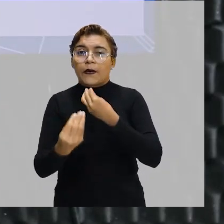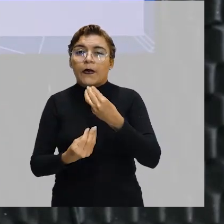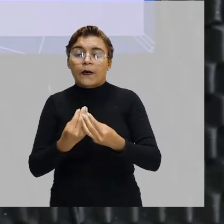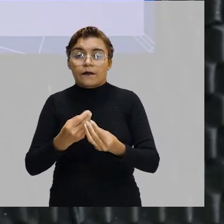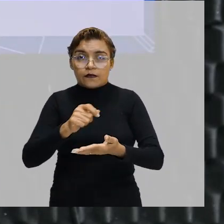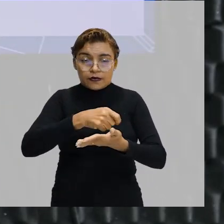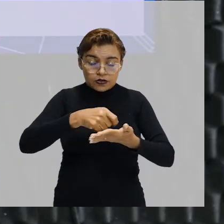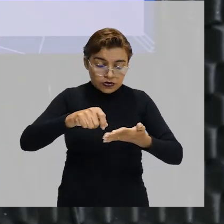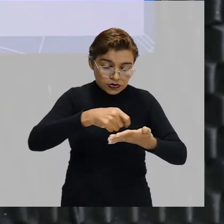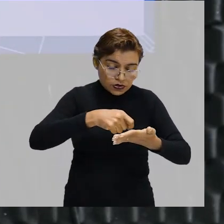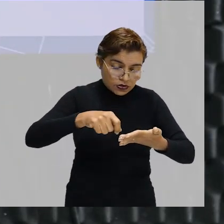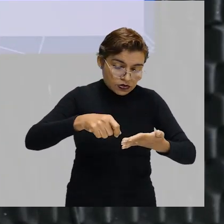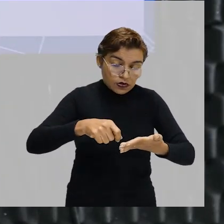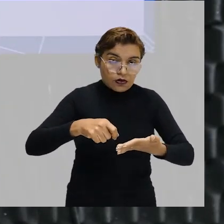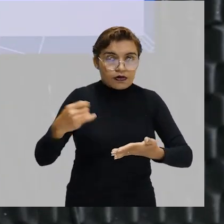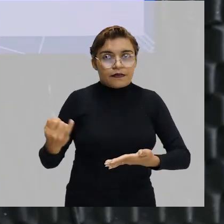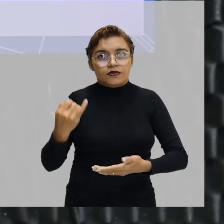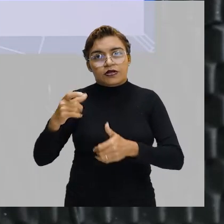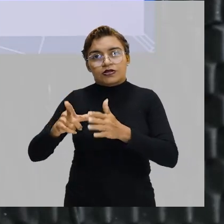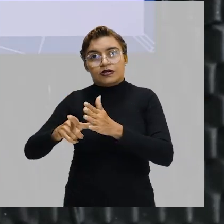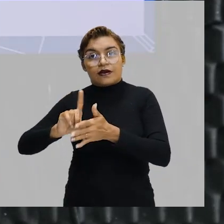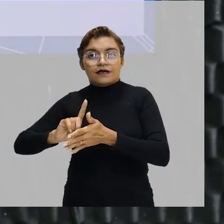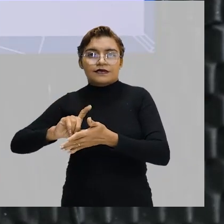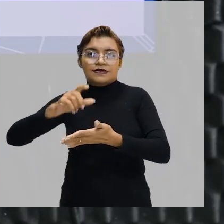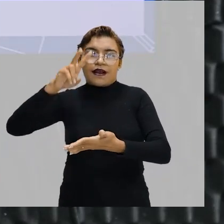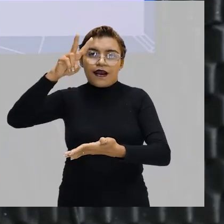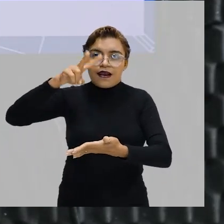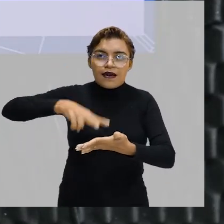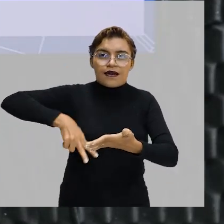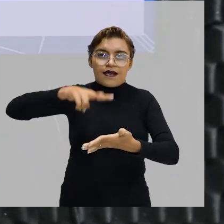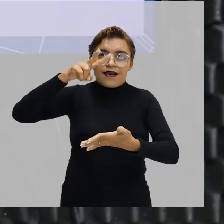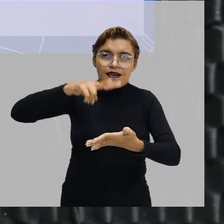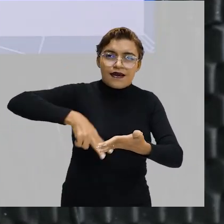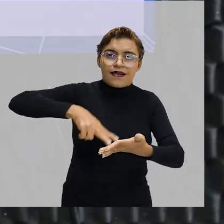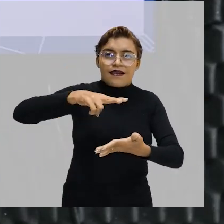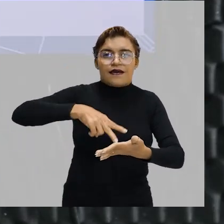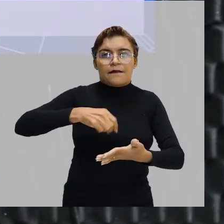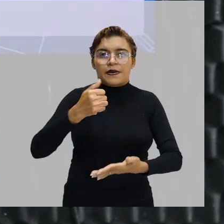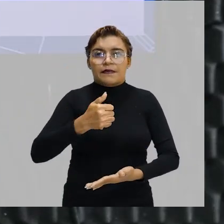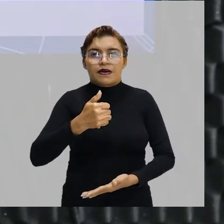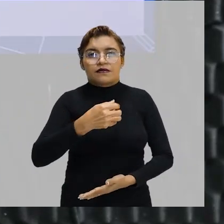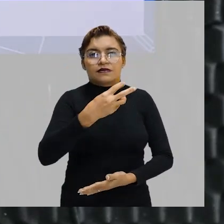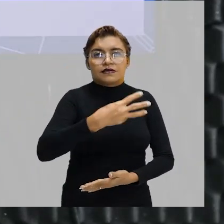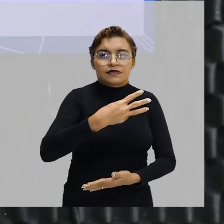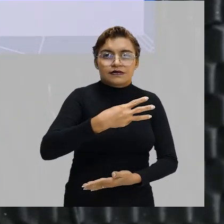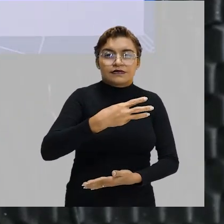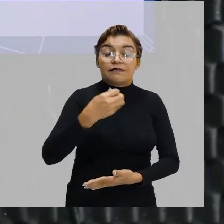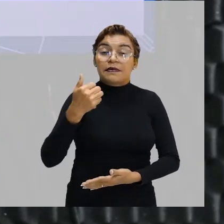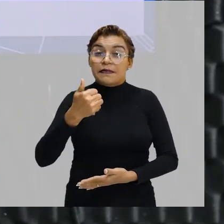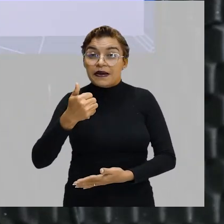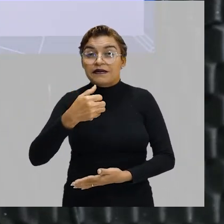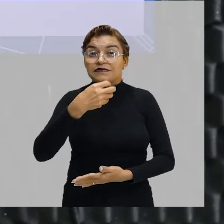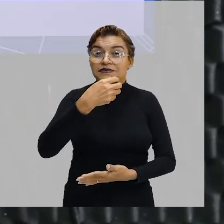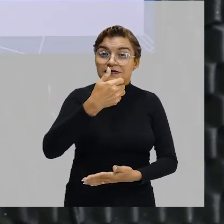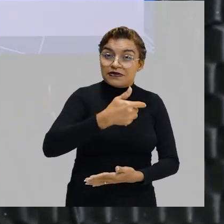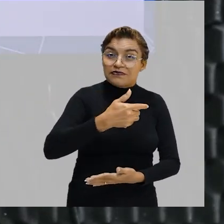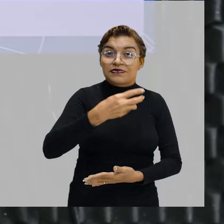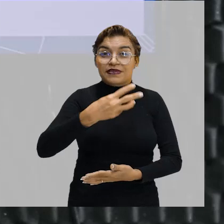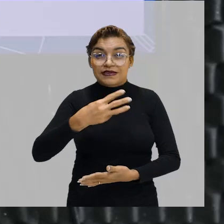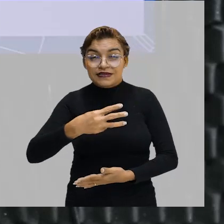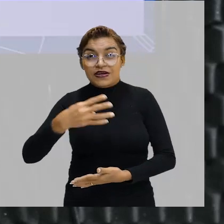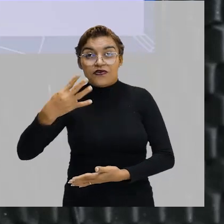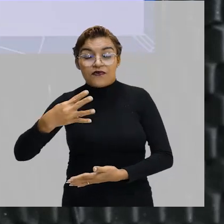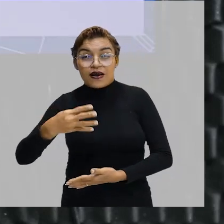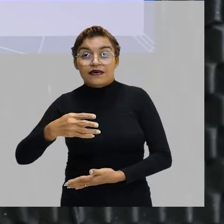textual? Primeiro, você tem que ler bastante. Segundo, você tem que ler muito. Terceiro, você tem que ler sempre. Quarto, você tem que